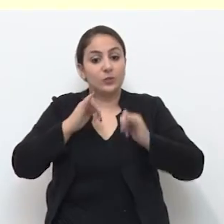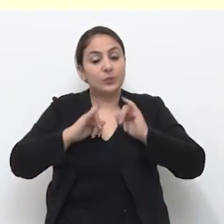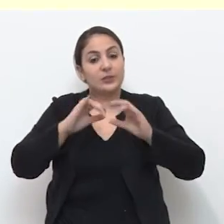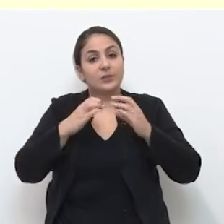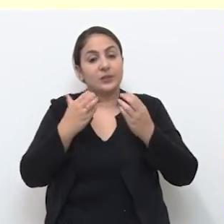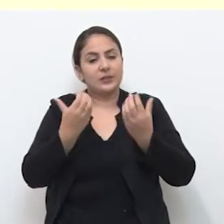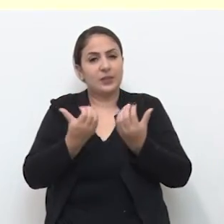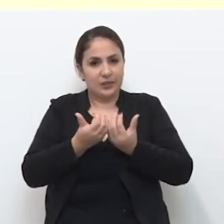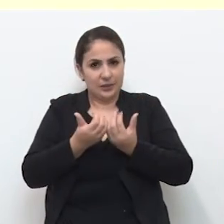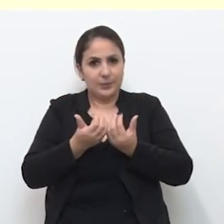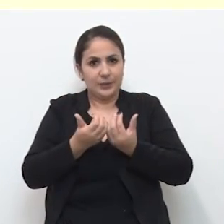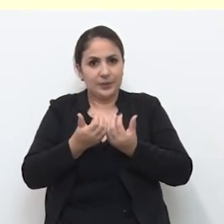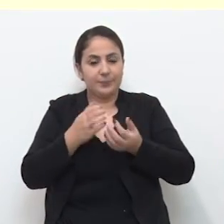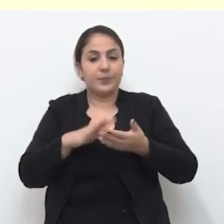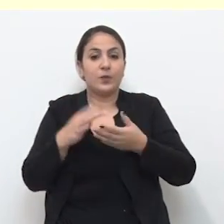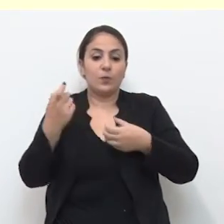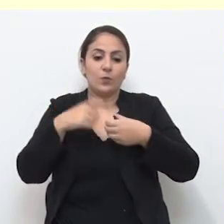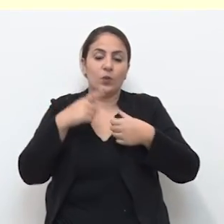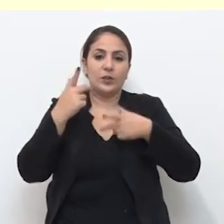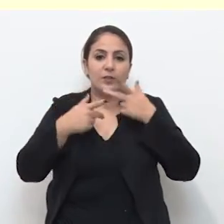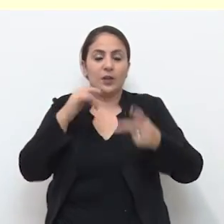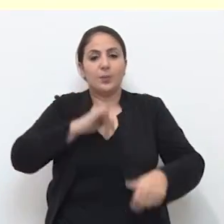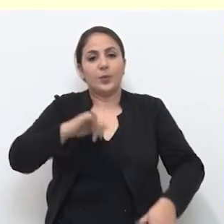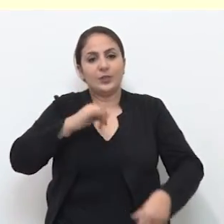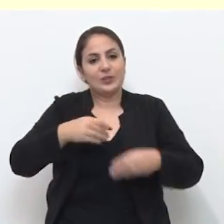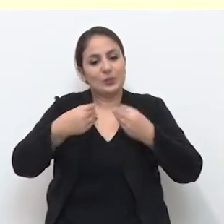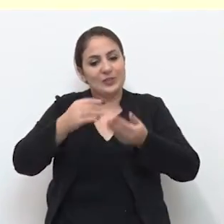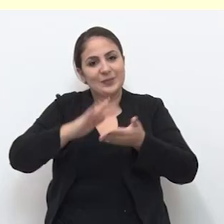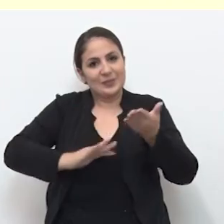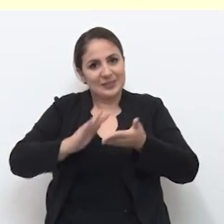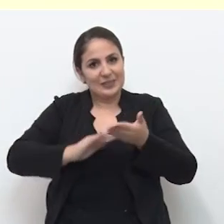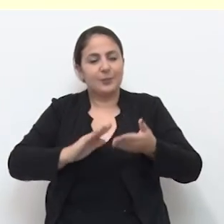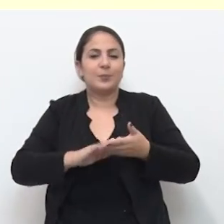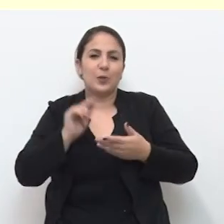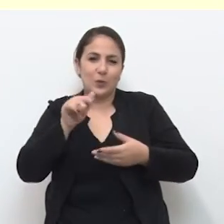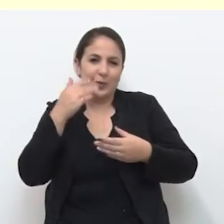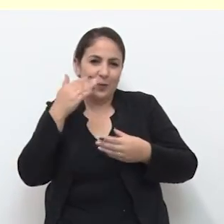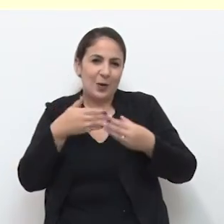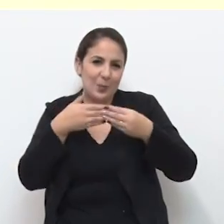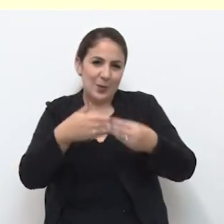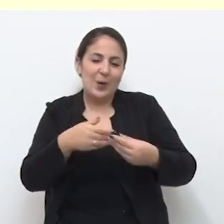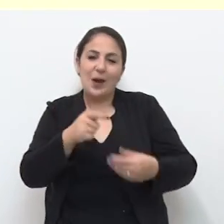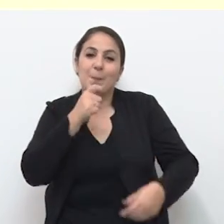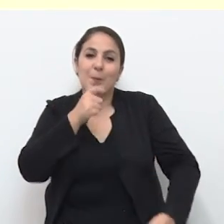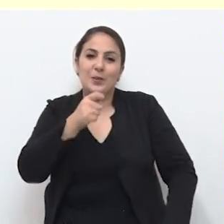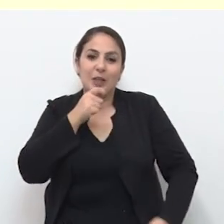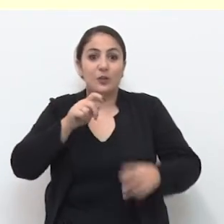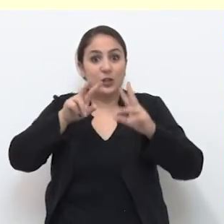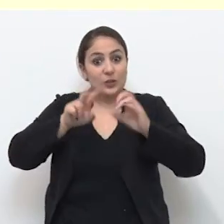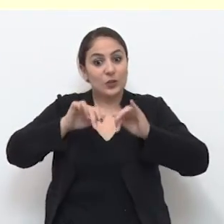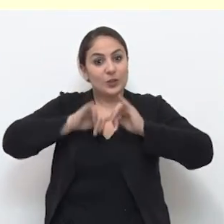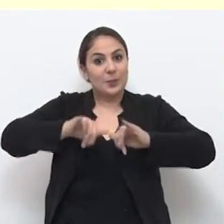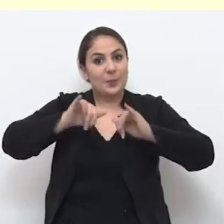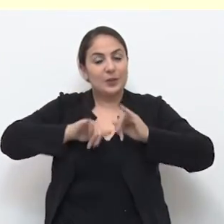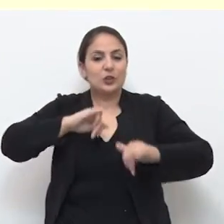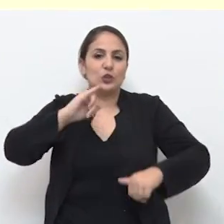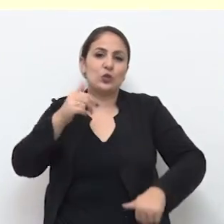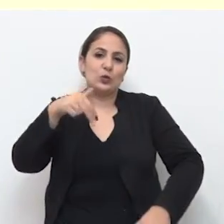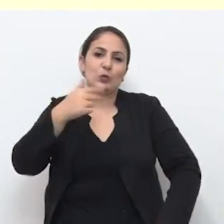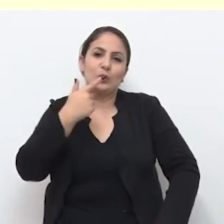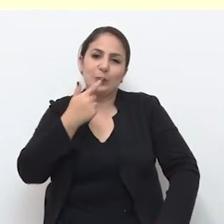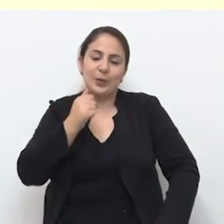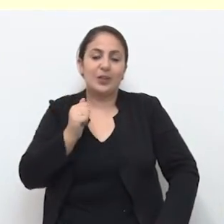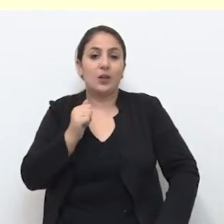da Câmara, a gente volta a falar sobre a importância da doação de sangue. Você vai acompanhar uma reportagem sobre a campanha do